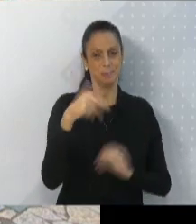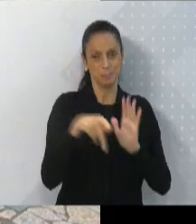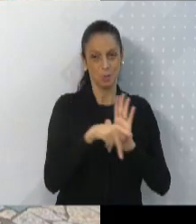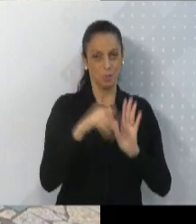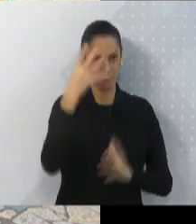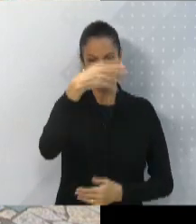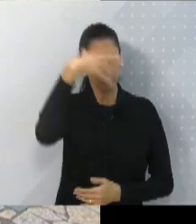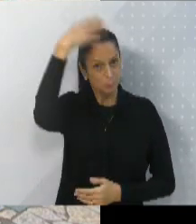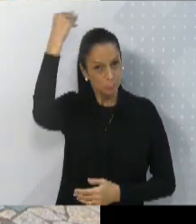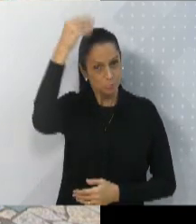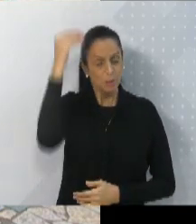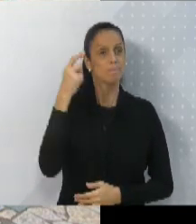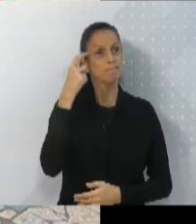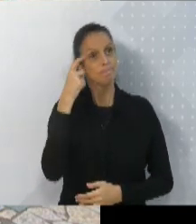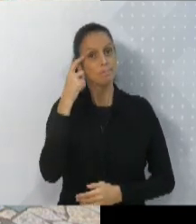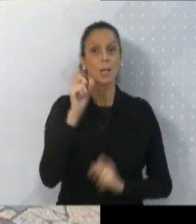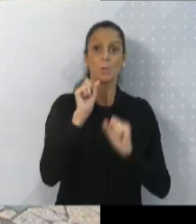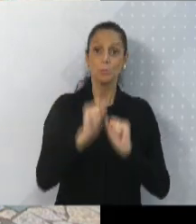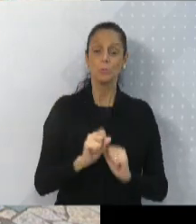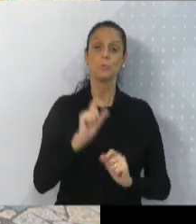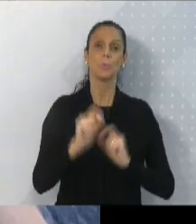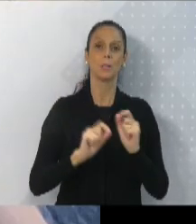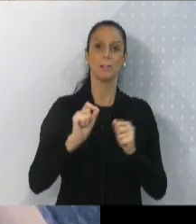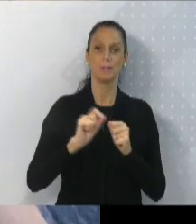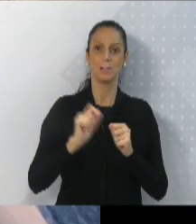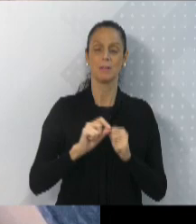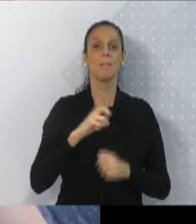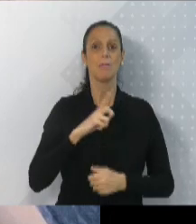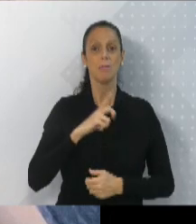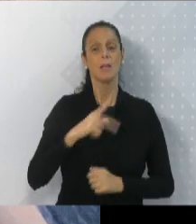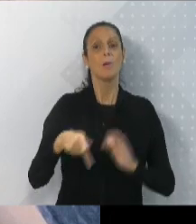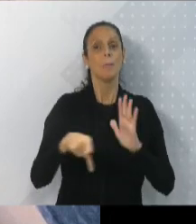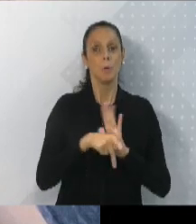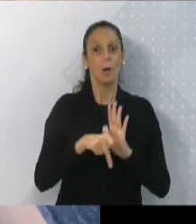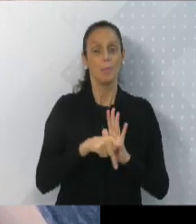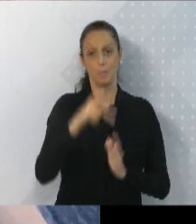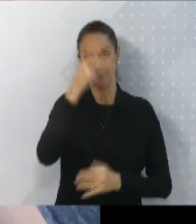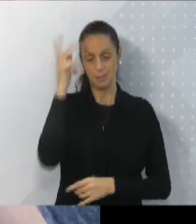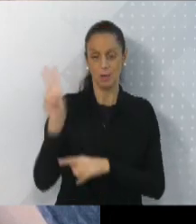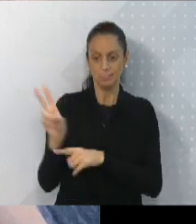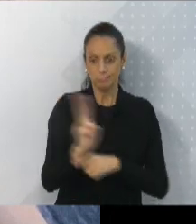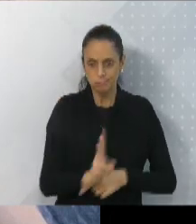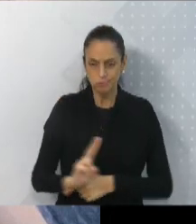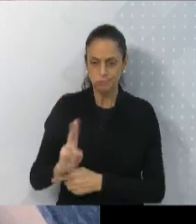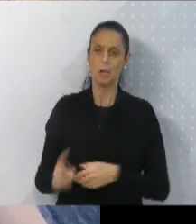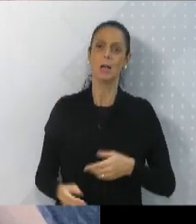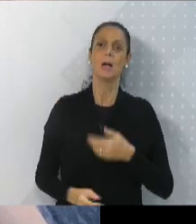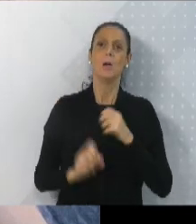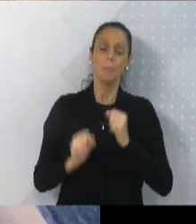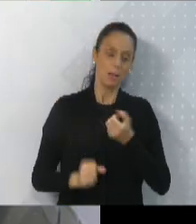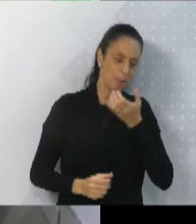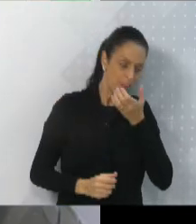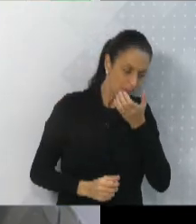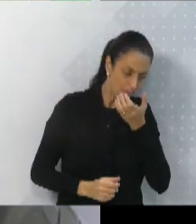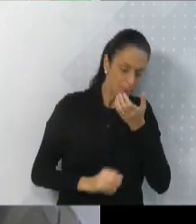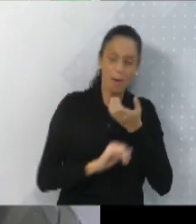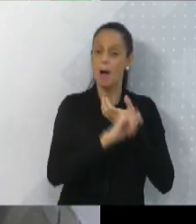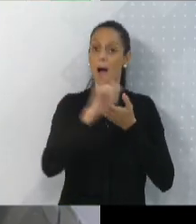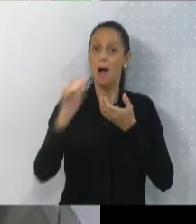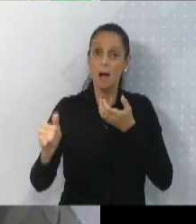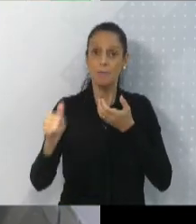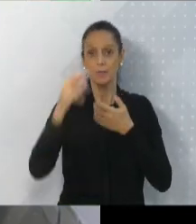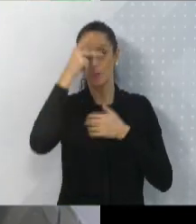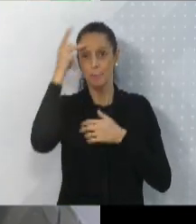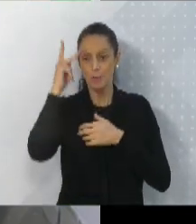que ficará um com vigia e um fica em outros pontos diversos se alguém plotar qualquer atitude suspeita qualquer atentado